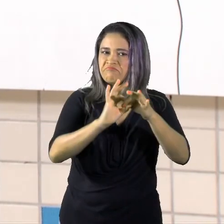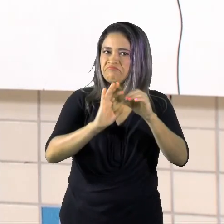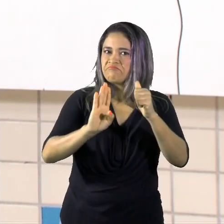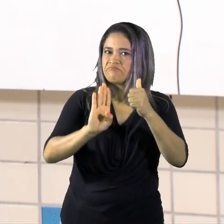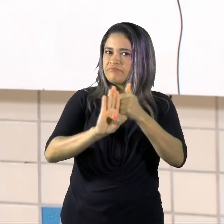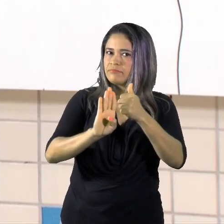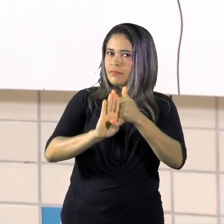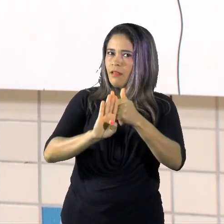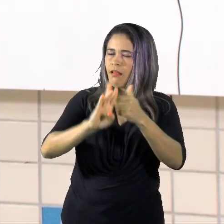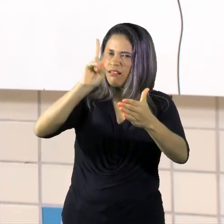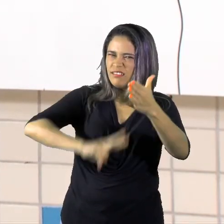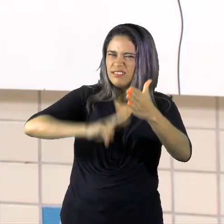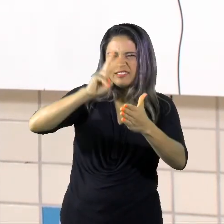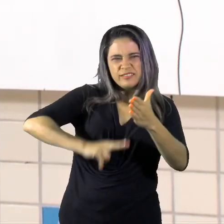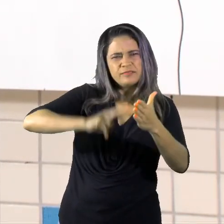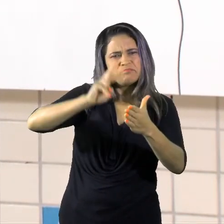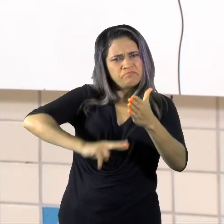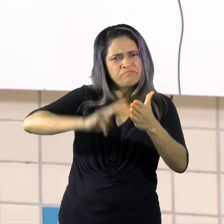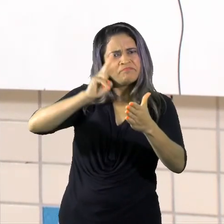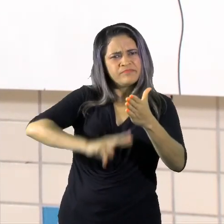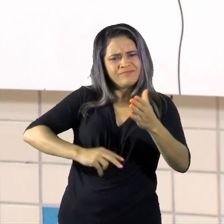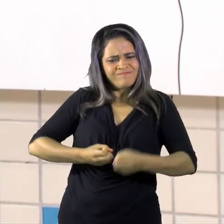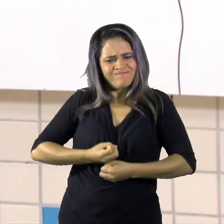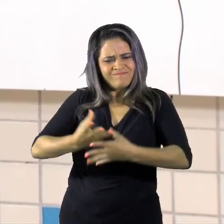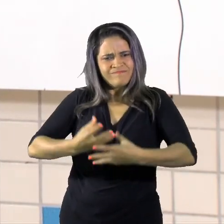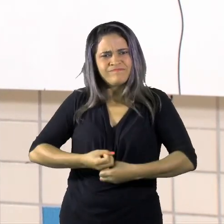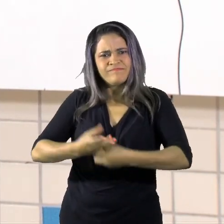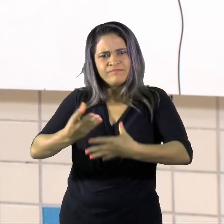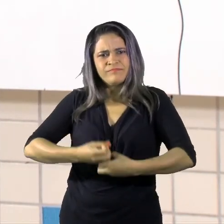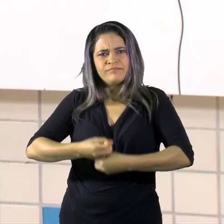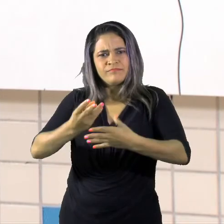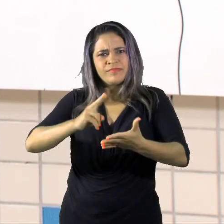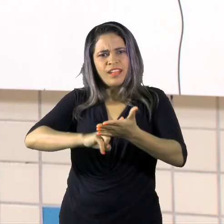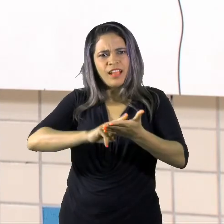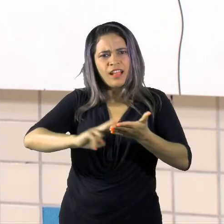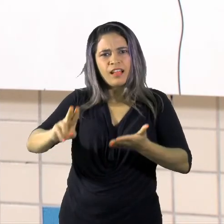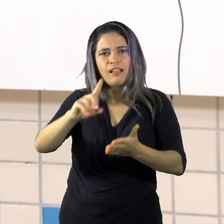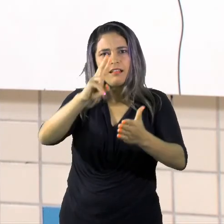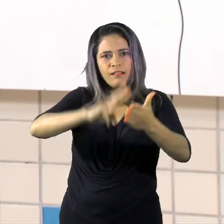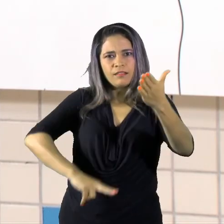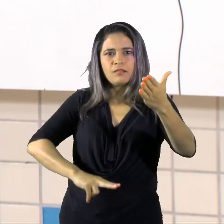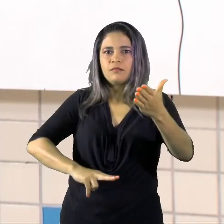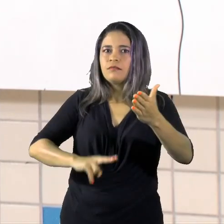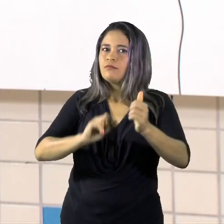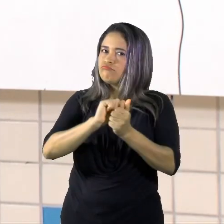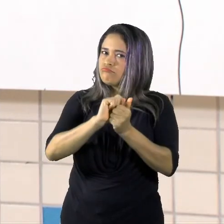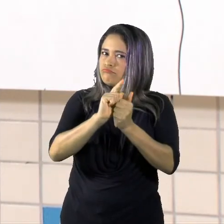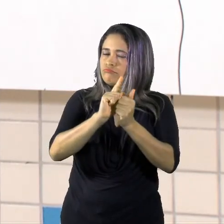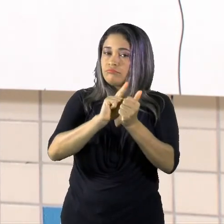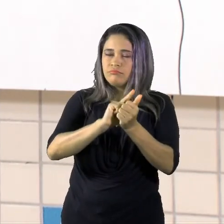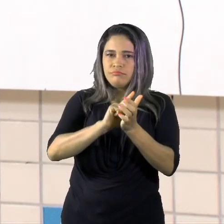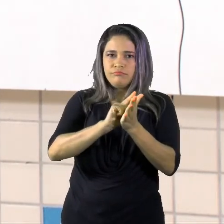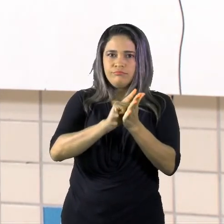leiam bastante e procurem produzir carta do leitor, é um gênero textual muito interessante.